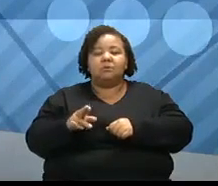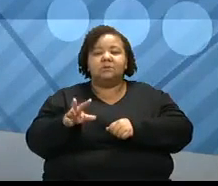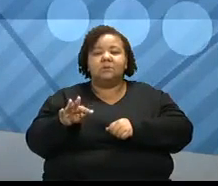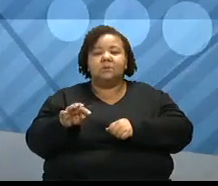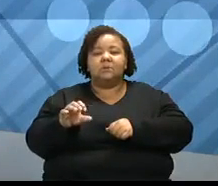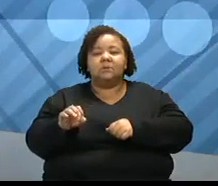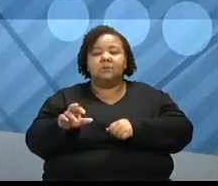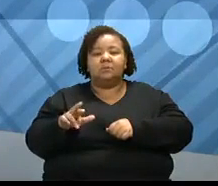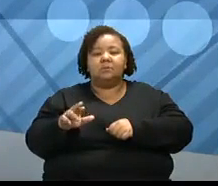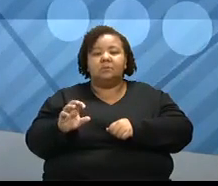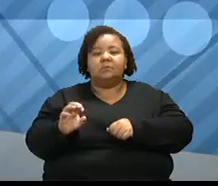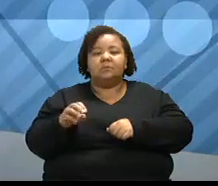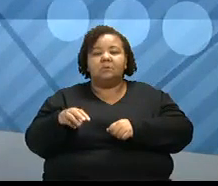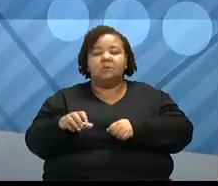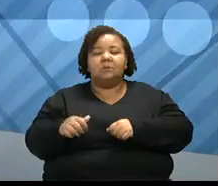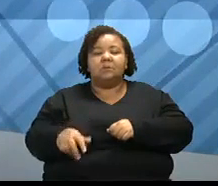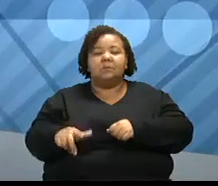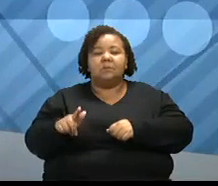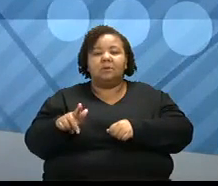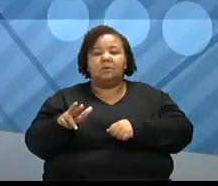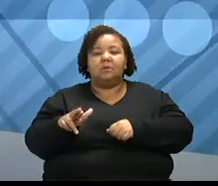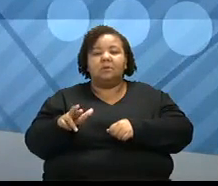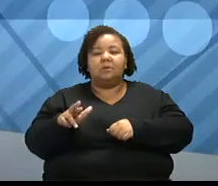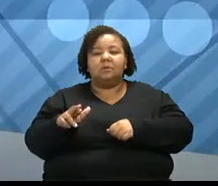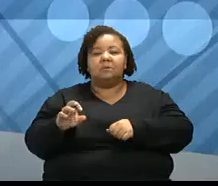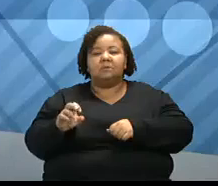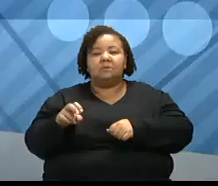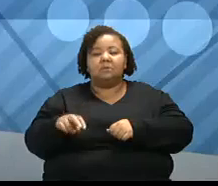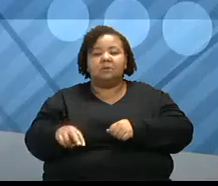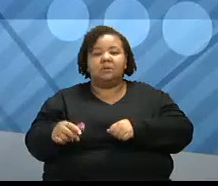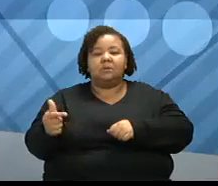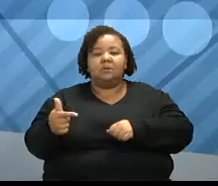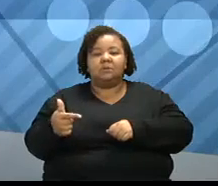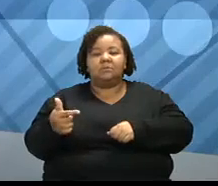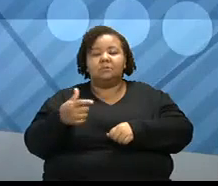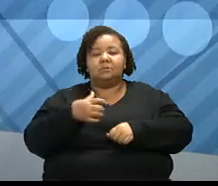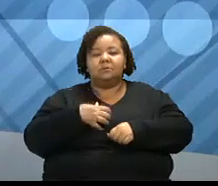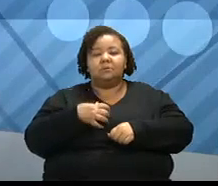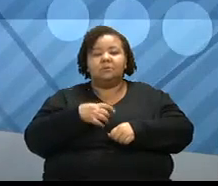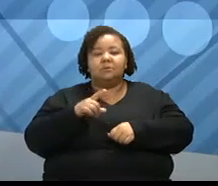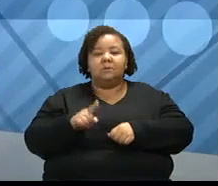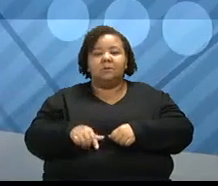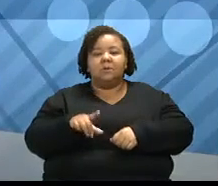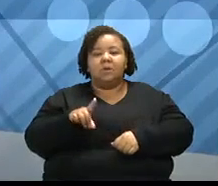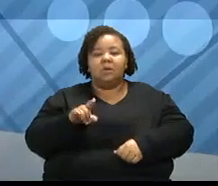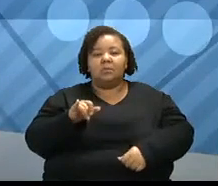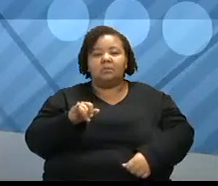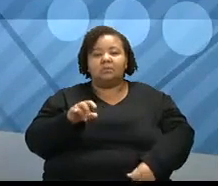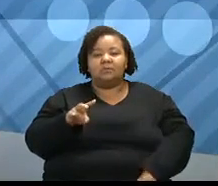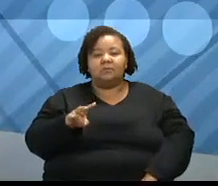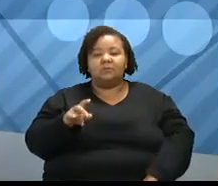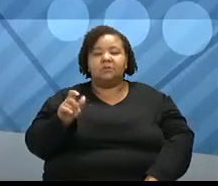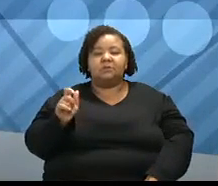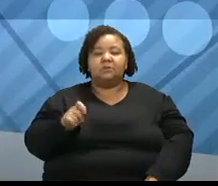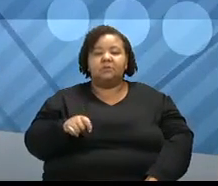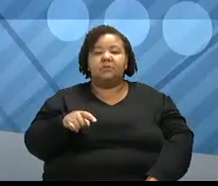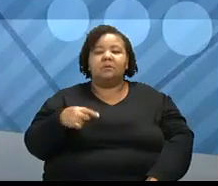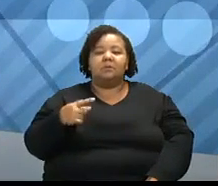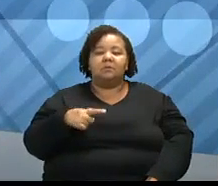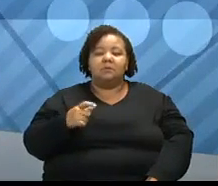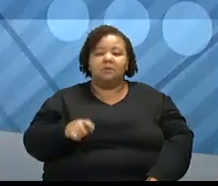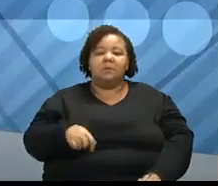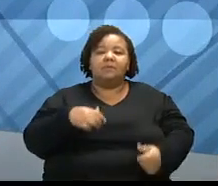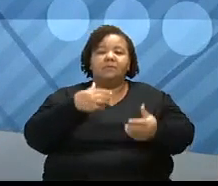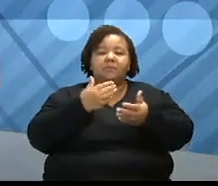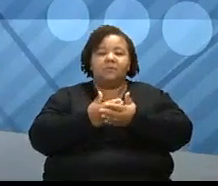Green na sua forma vetorial, na sua segunda forma, que vai envolver o divergente, que também possibilita um certo estudo